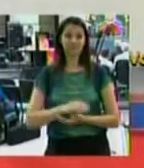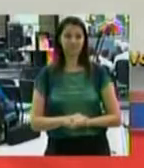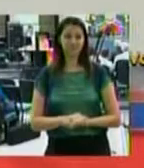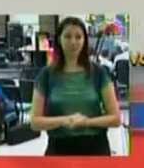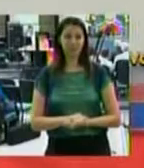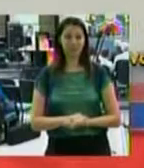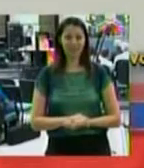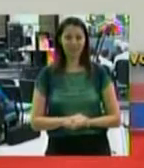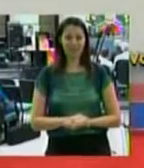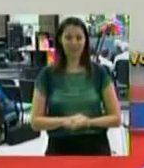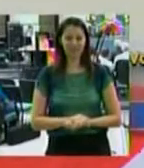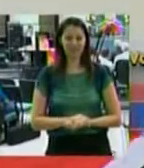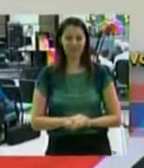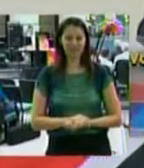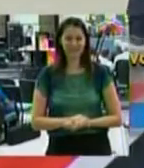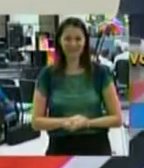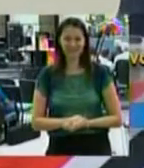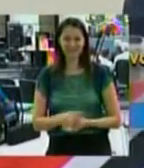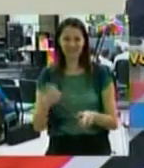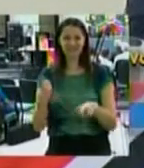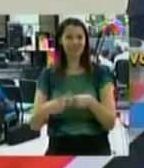Porque Deus nunca vai exigir de você